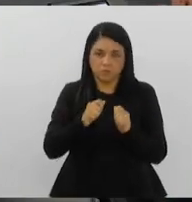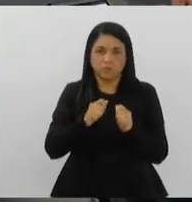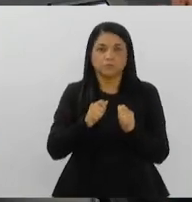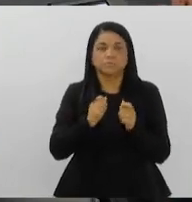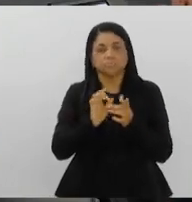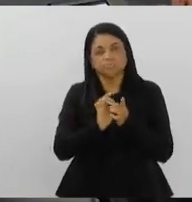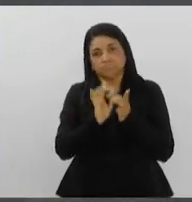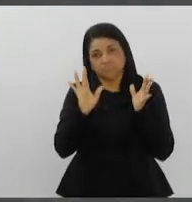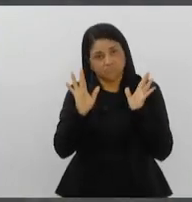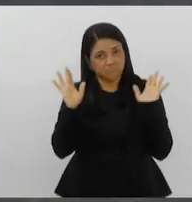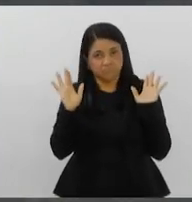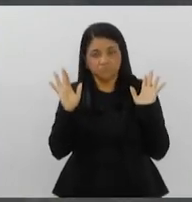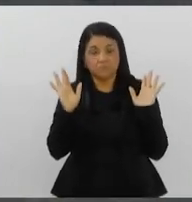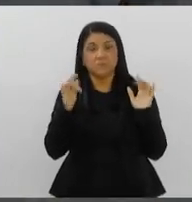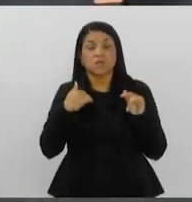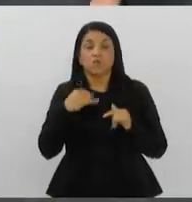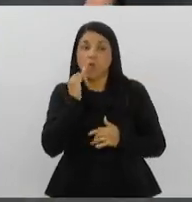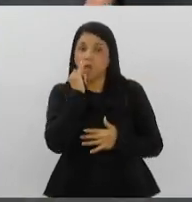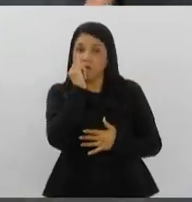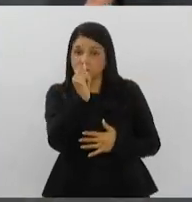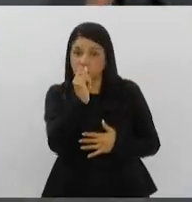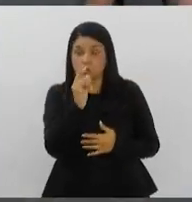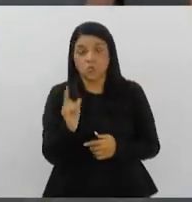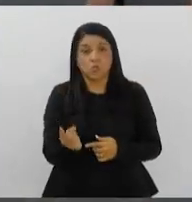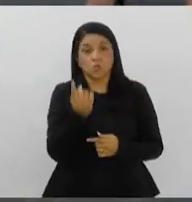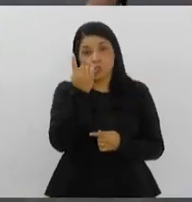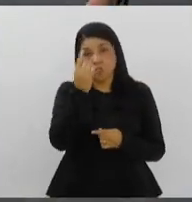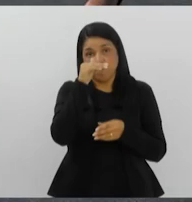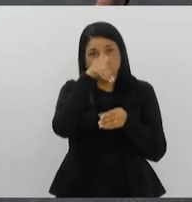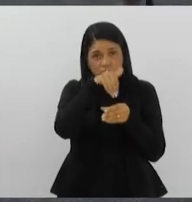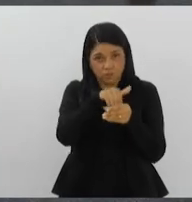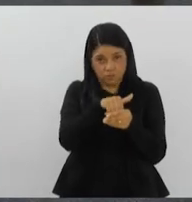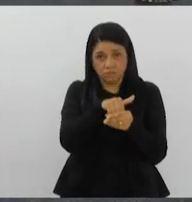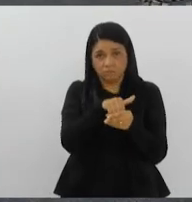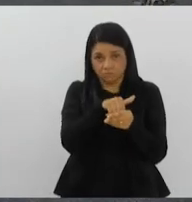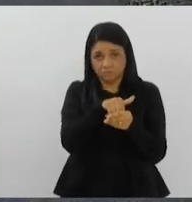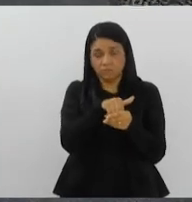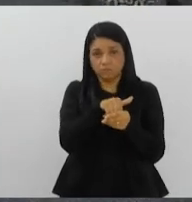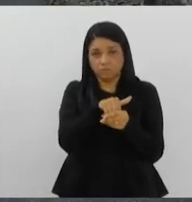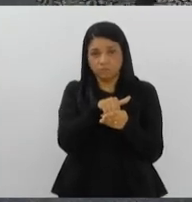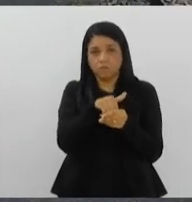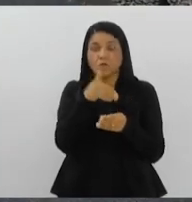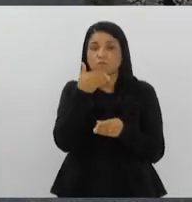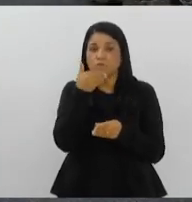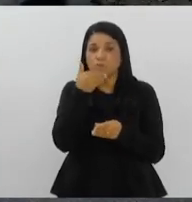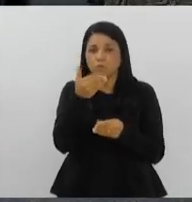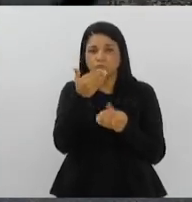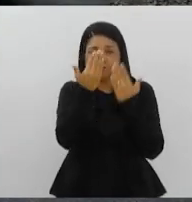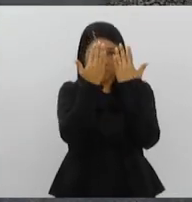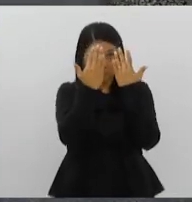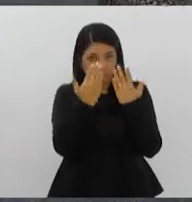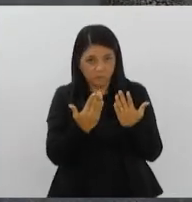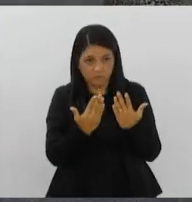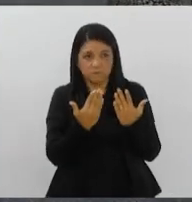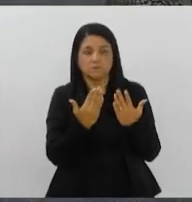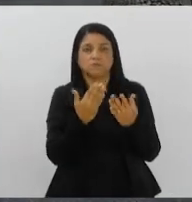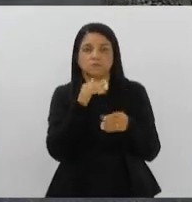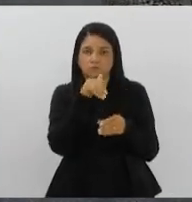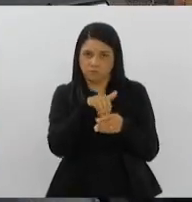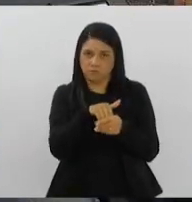lhe avisando que, pelo menos uma votação, e esta, eu vou pedir verificação de